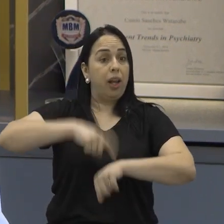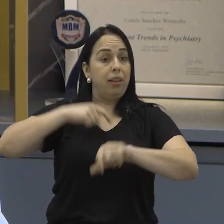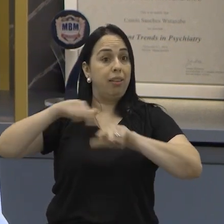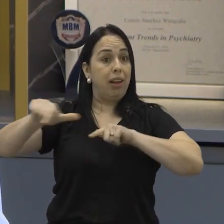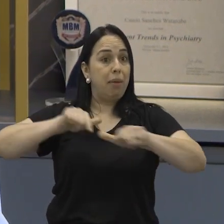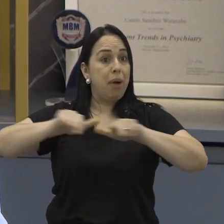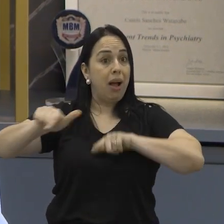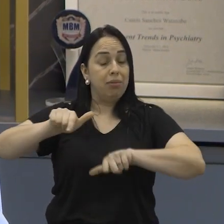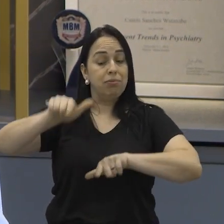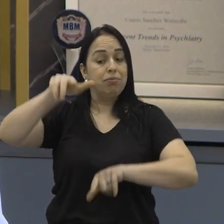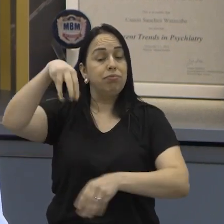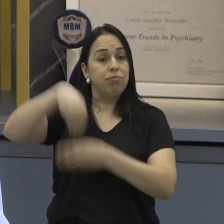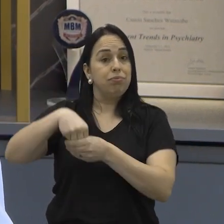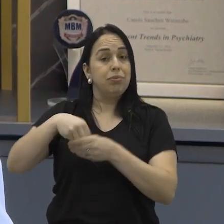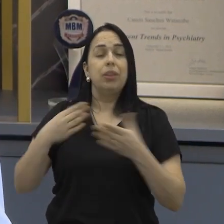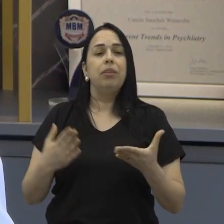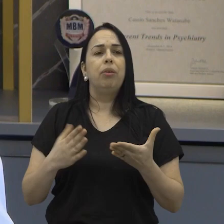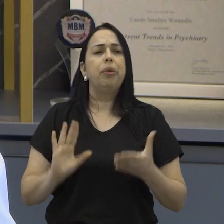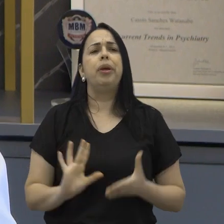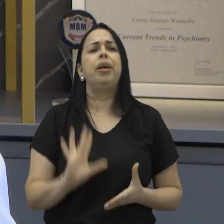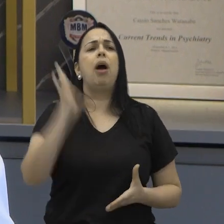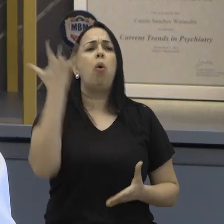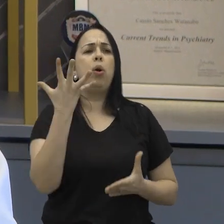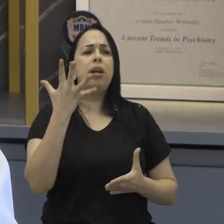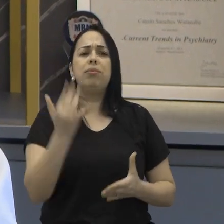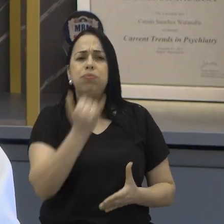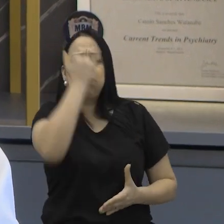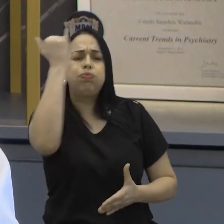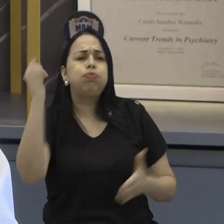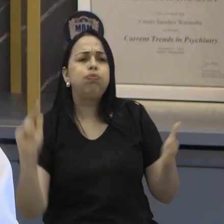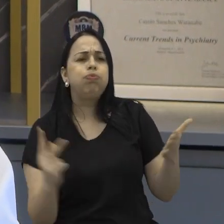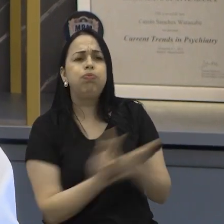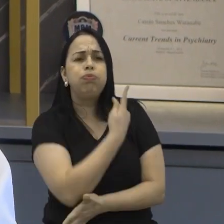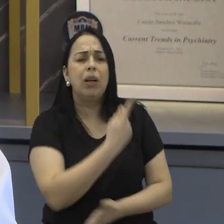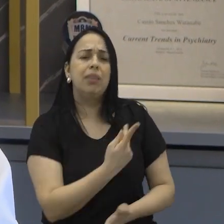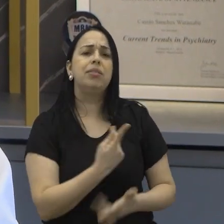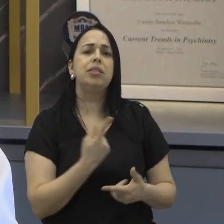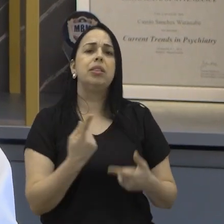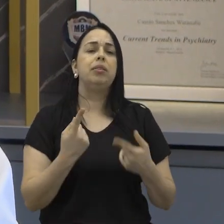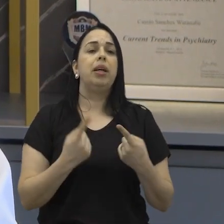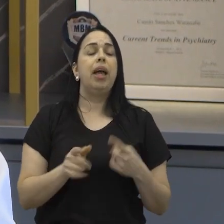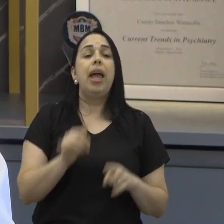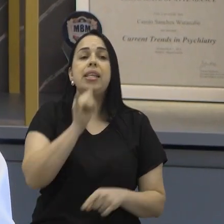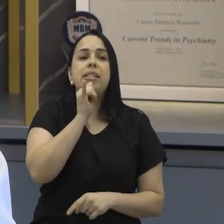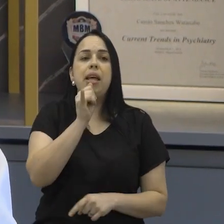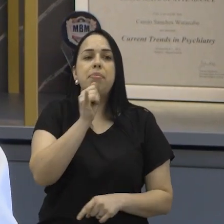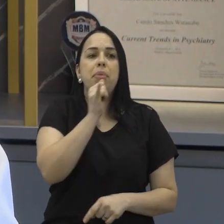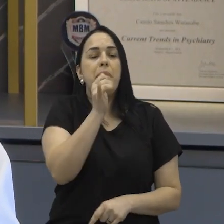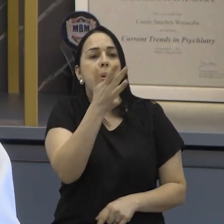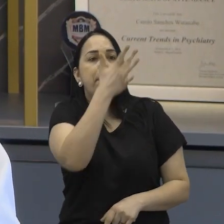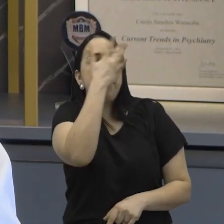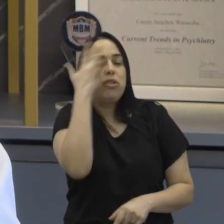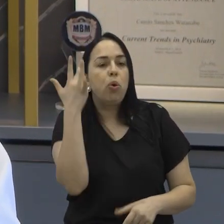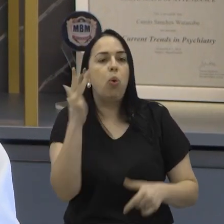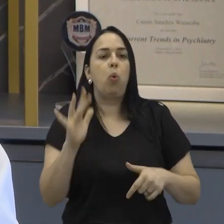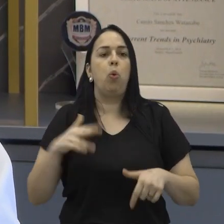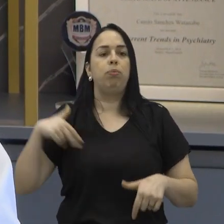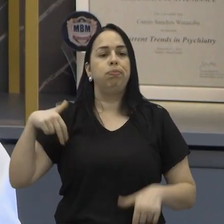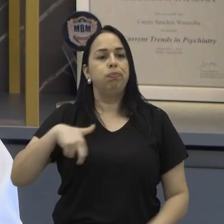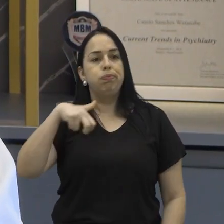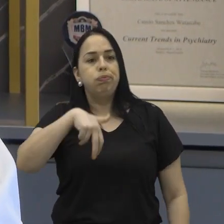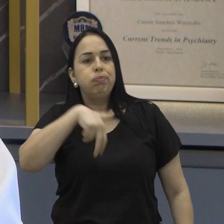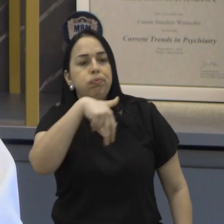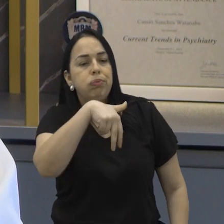que ocorre com o trabalhador dentro do ambiente de trabalho. O que é lesão tecidual ou perturbação funcional? Quando ele sofre,